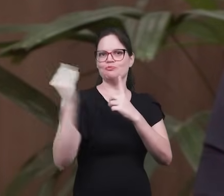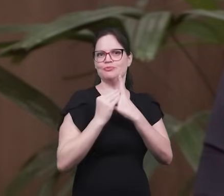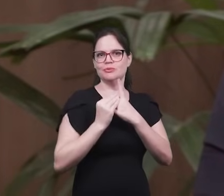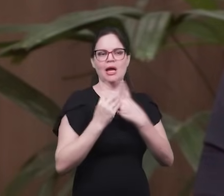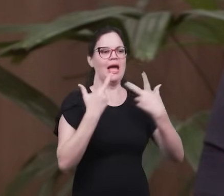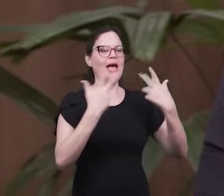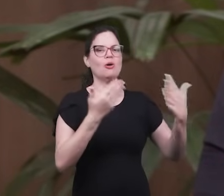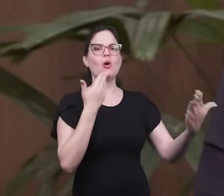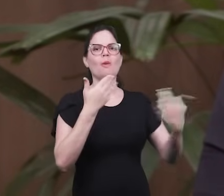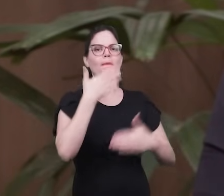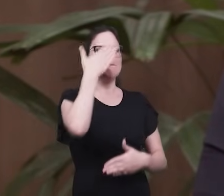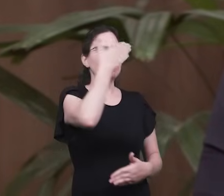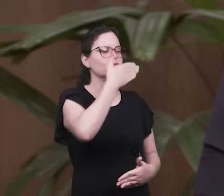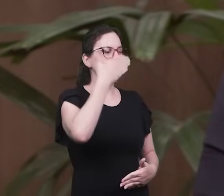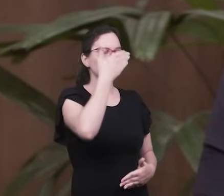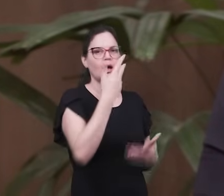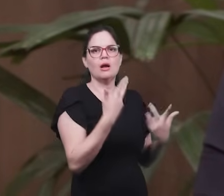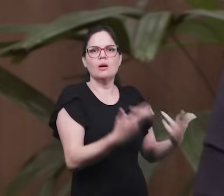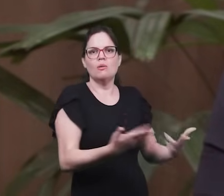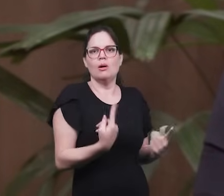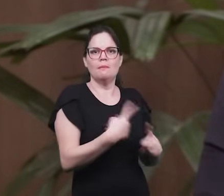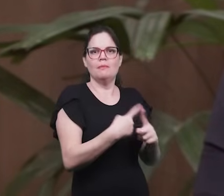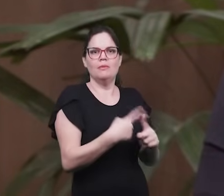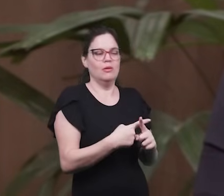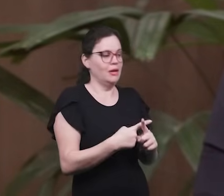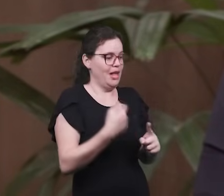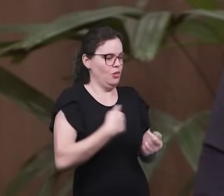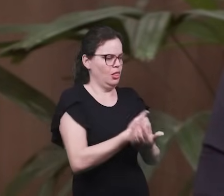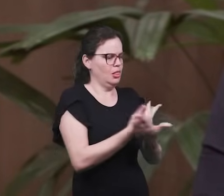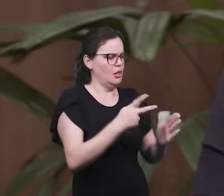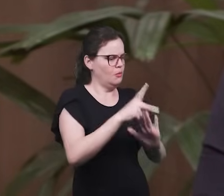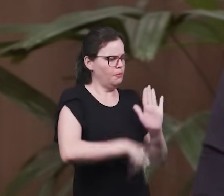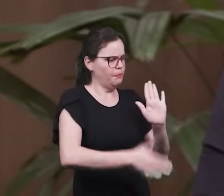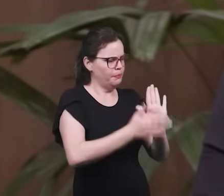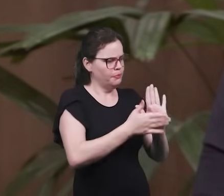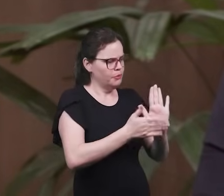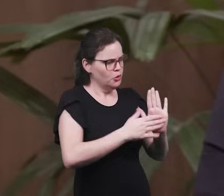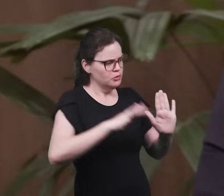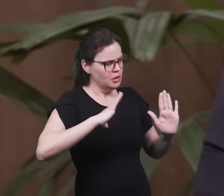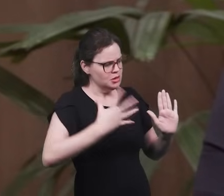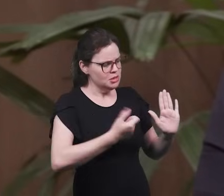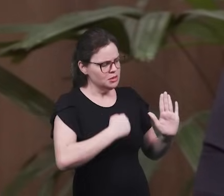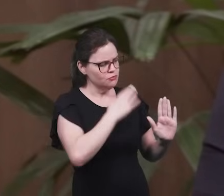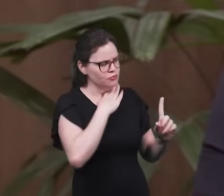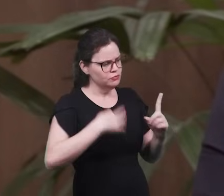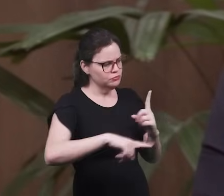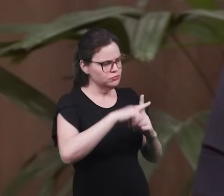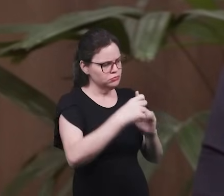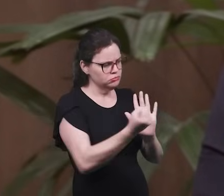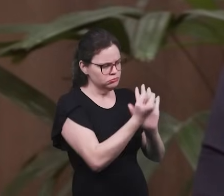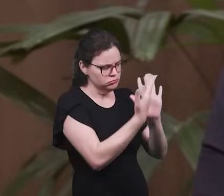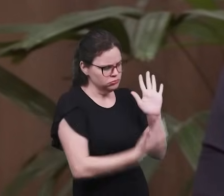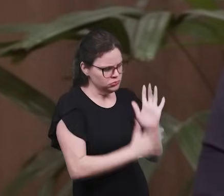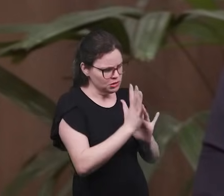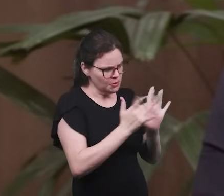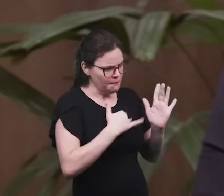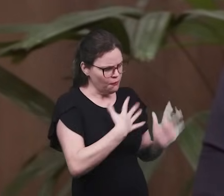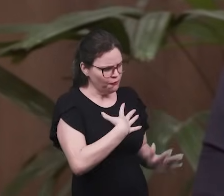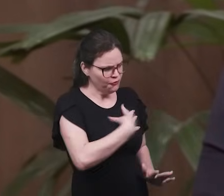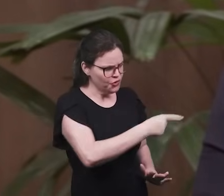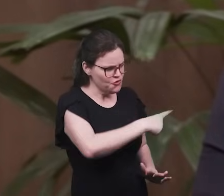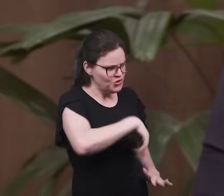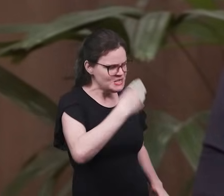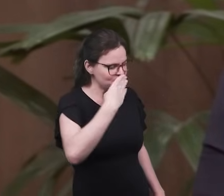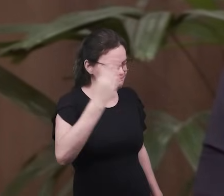seja, é a negação de todo o projeto de Deus, porque o projeto do sacrifício é o projeto do sangue.